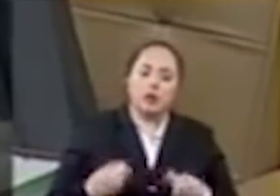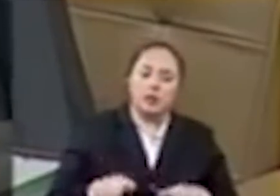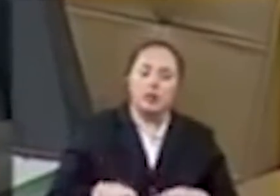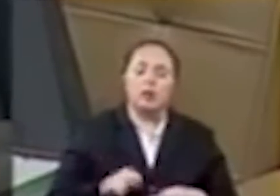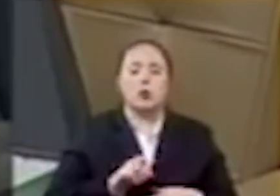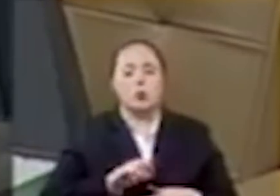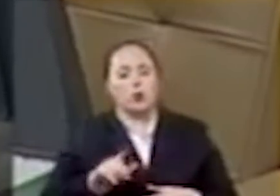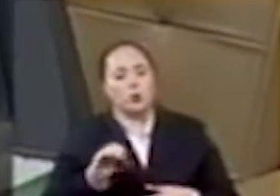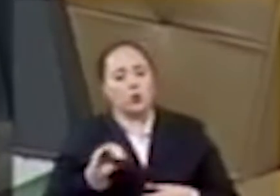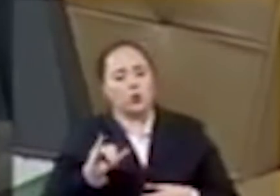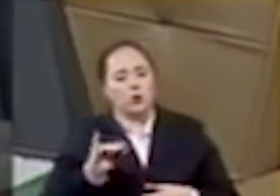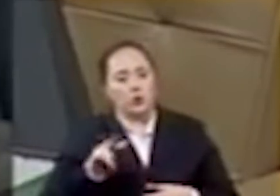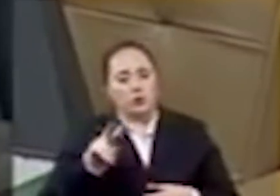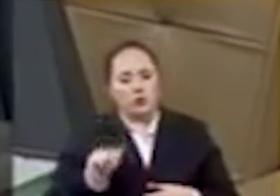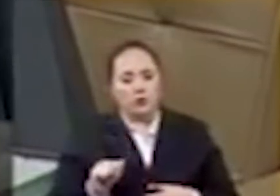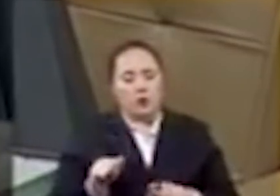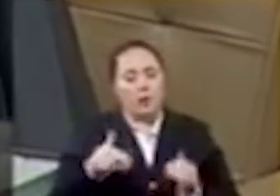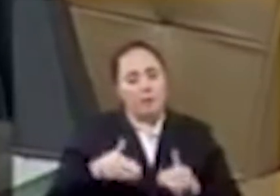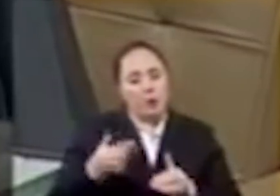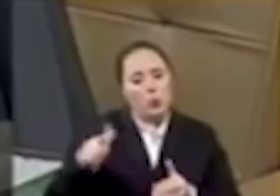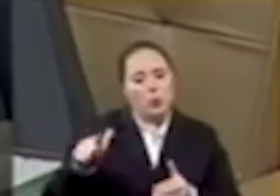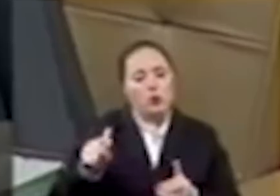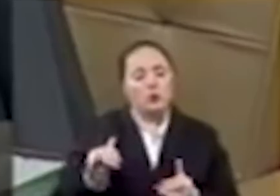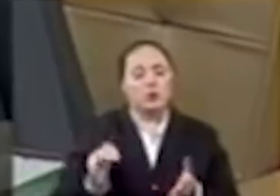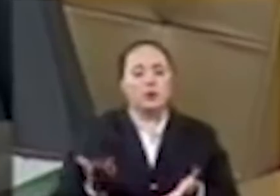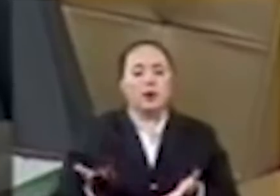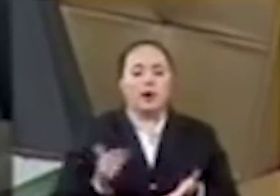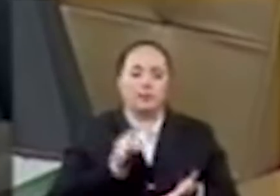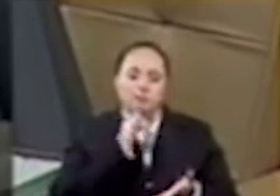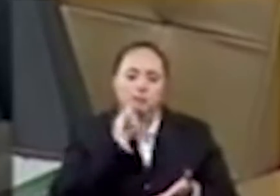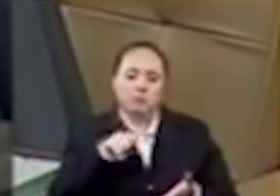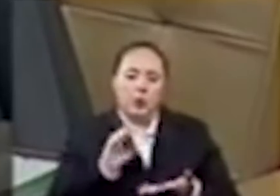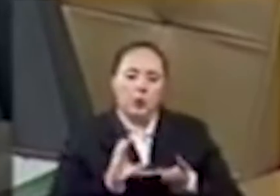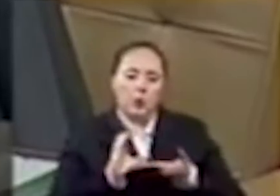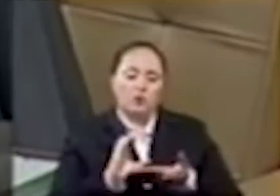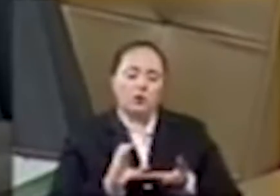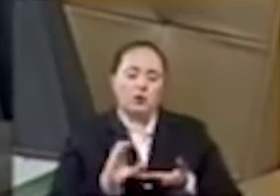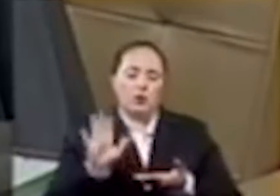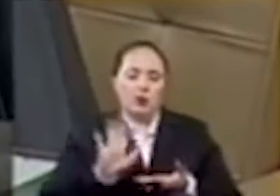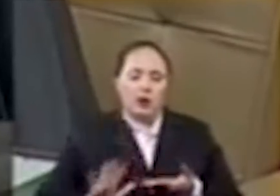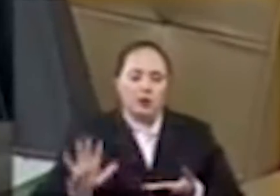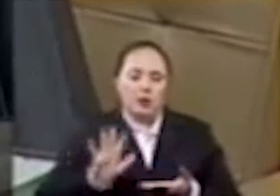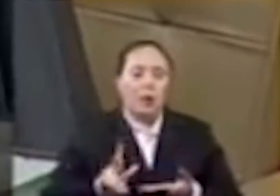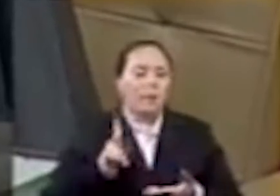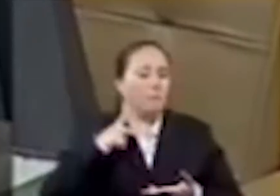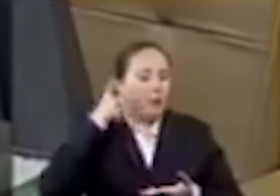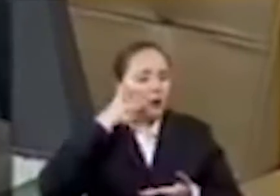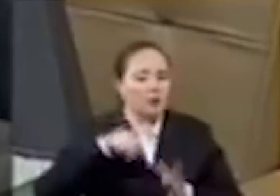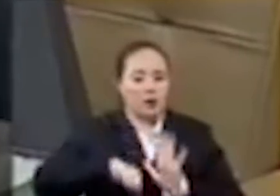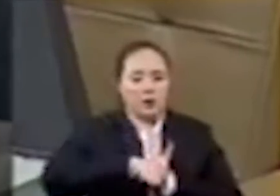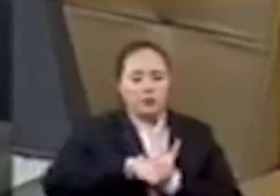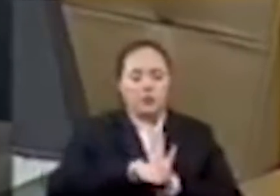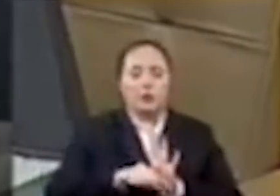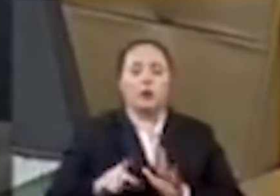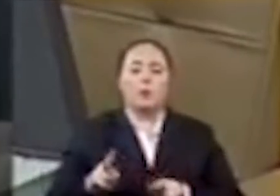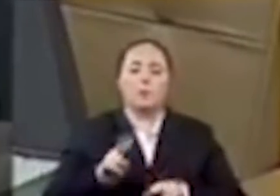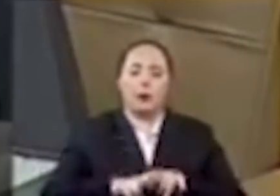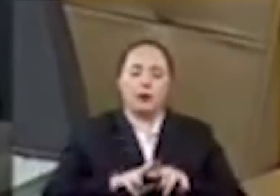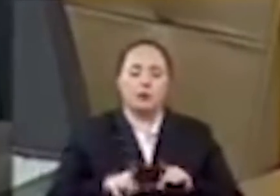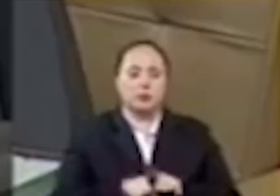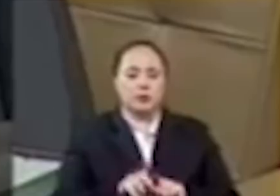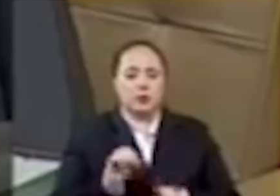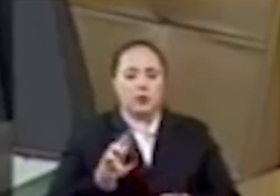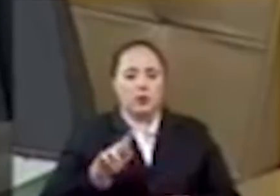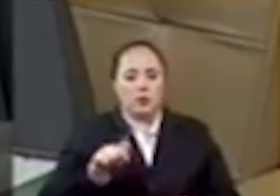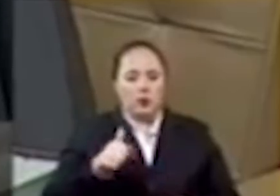oitiva e participação de outra instituição, no caso, o Conselho Nacional de Política Criminal e Penitenciária, órgão de execução penal